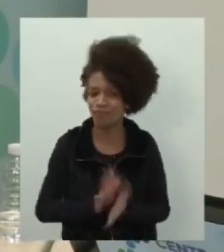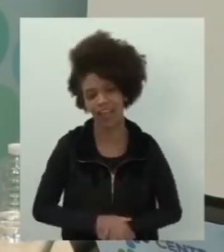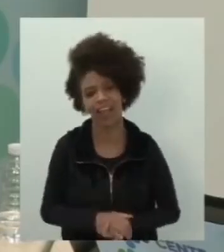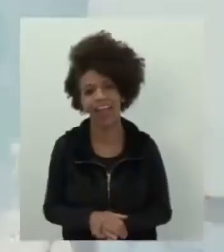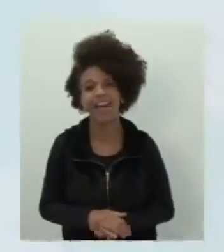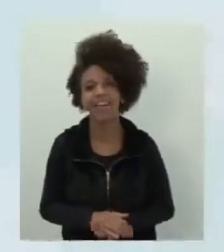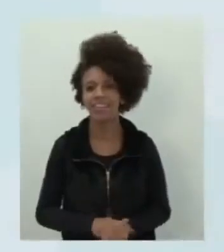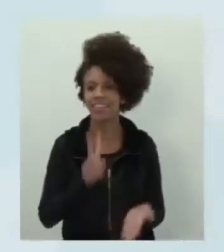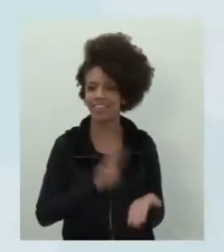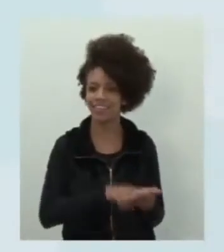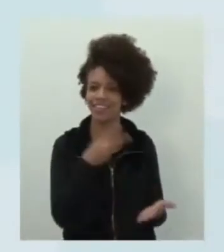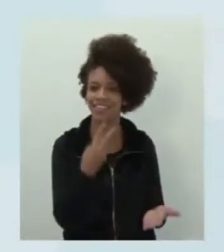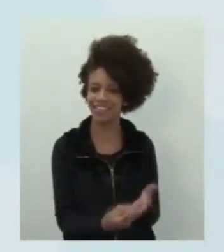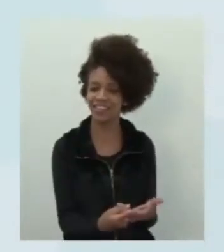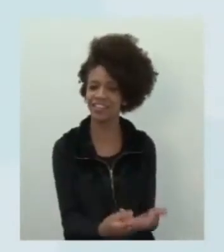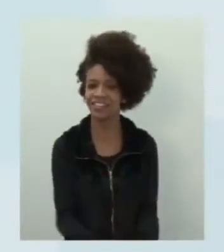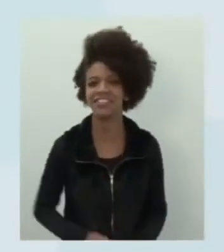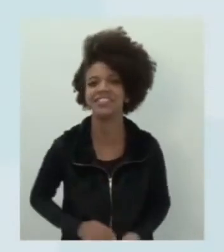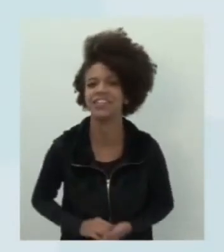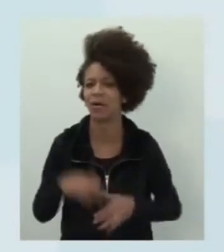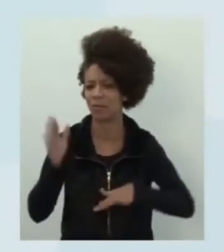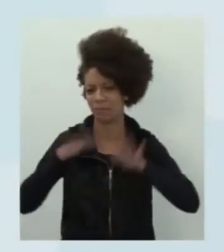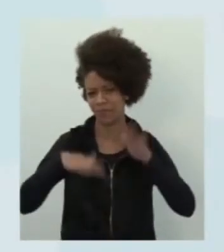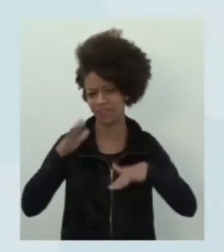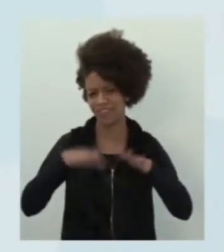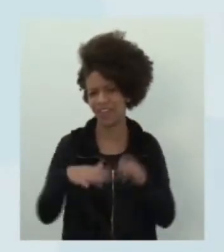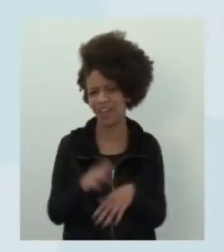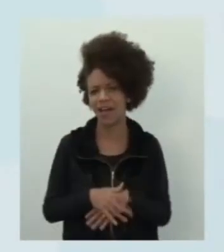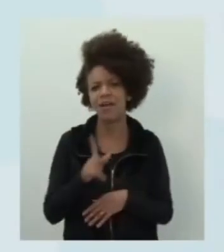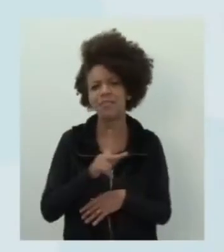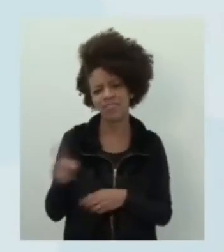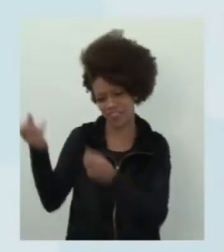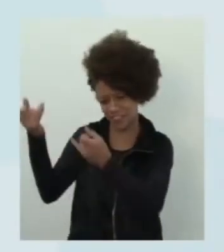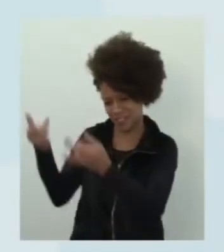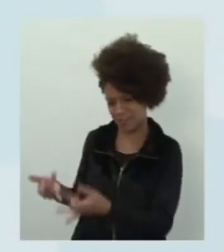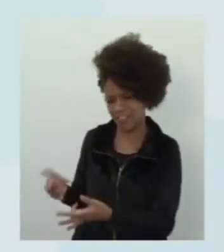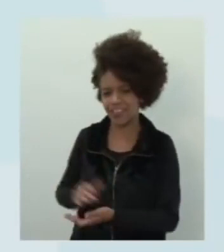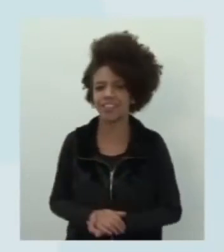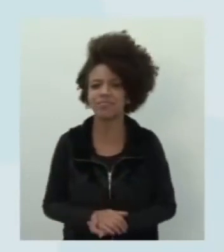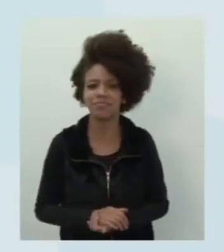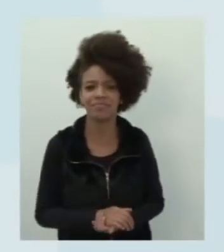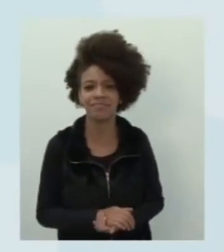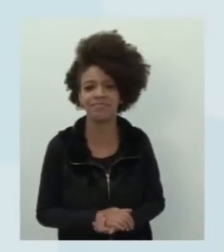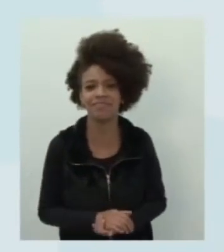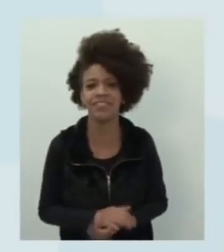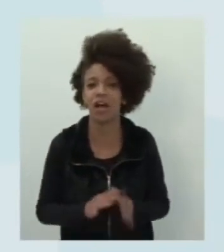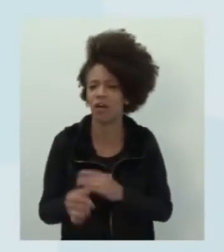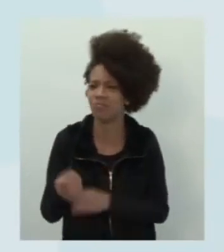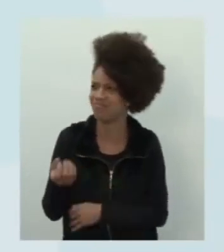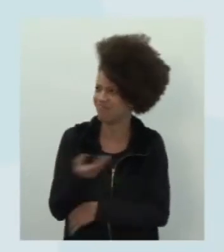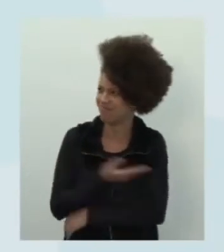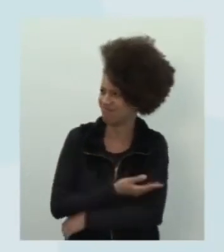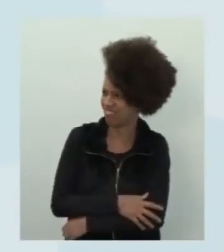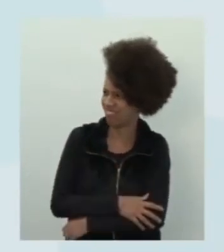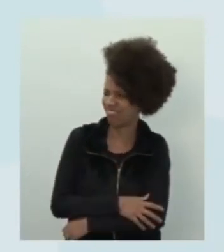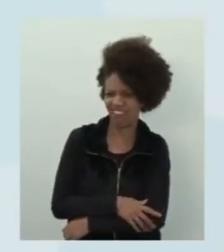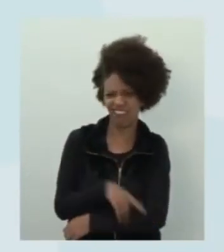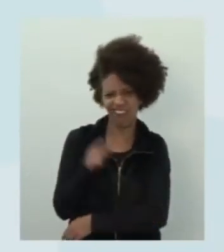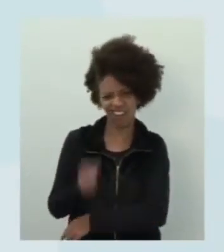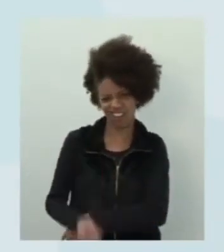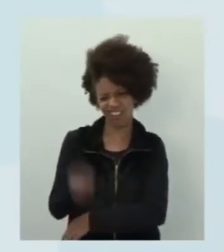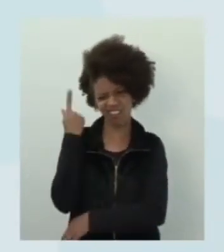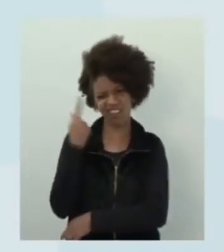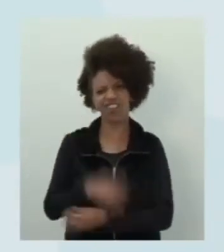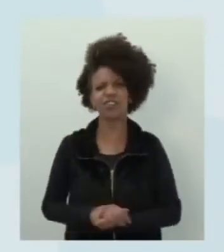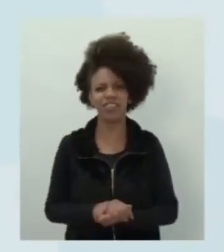livre, olha só, eu traduzi mais ou menos. Professora, você podia ler para a gente? Vamos lá, então. Os alunos devem estar pensando, que língua é essa? Pois é, a